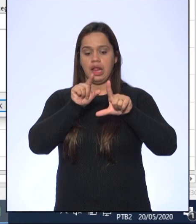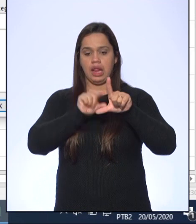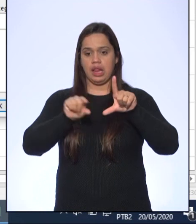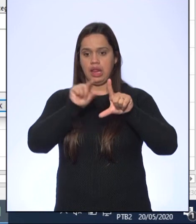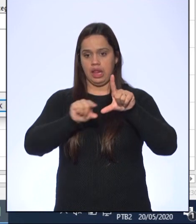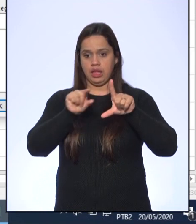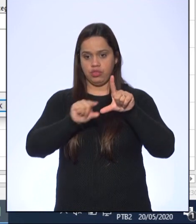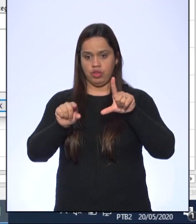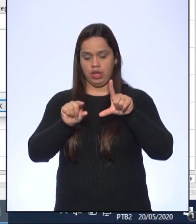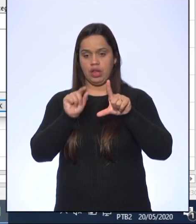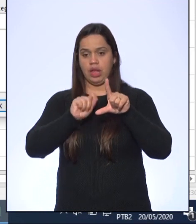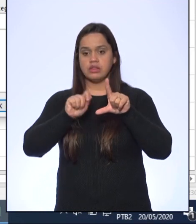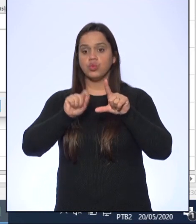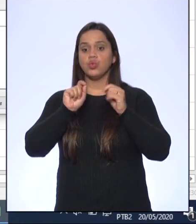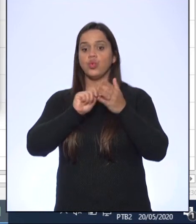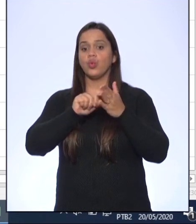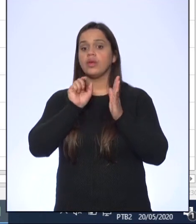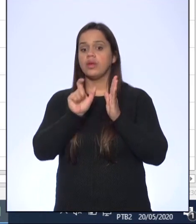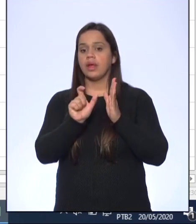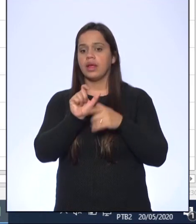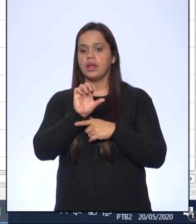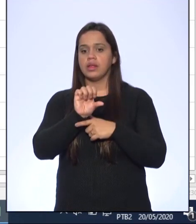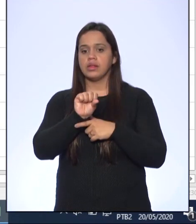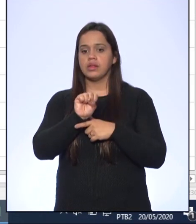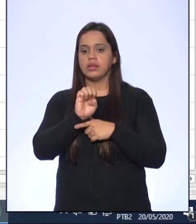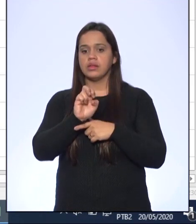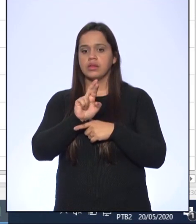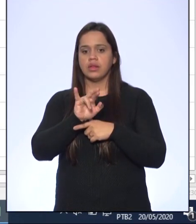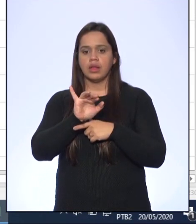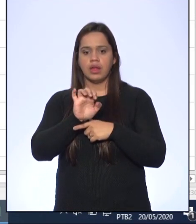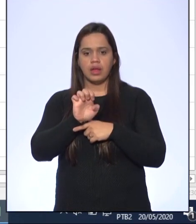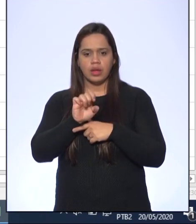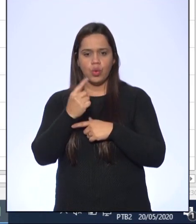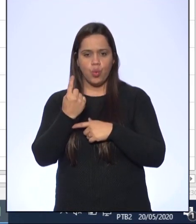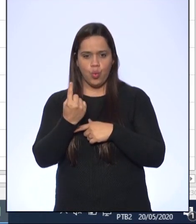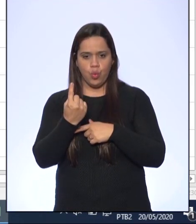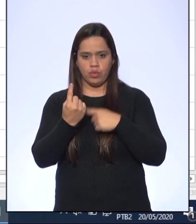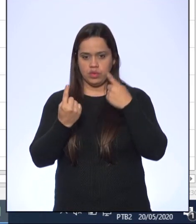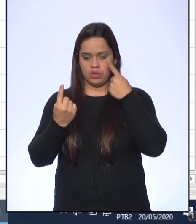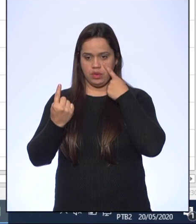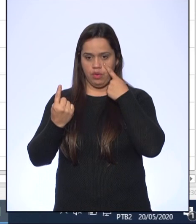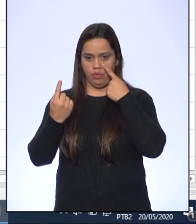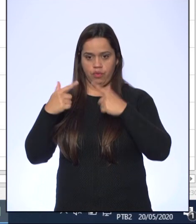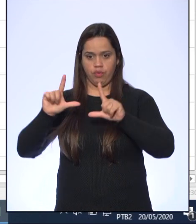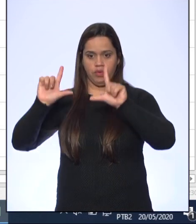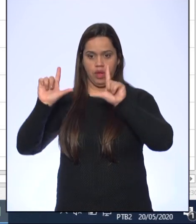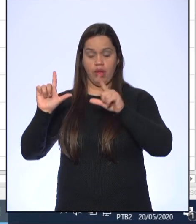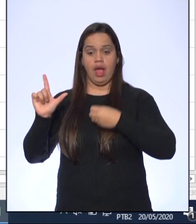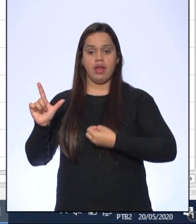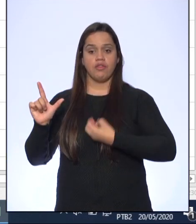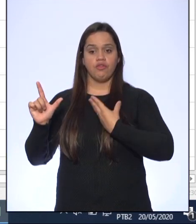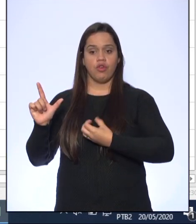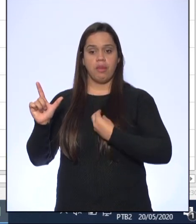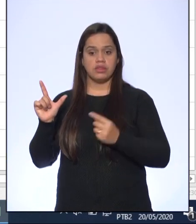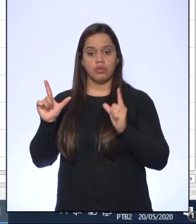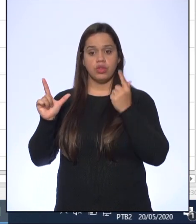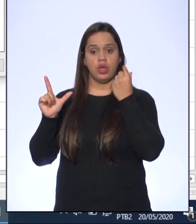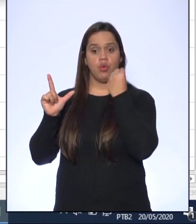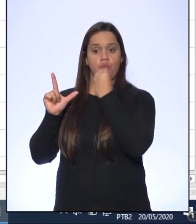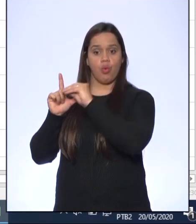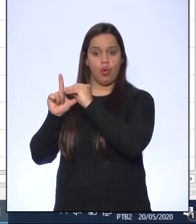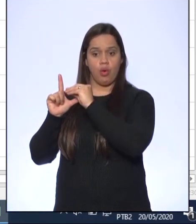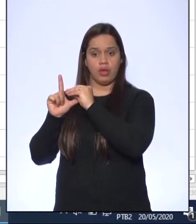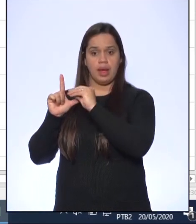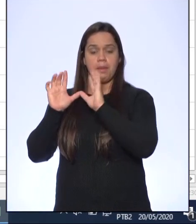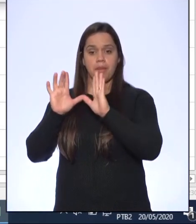escrito série 1. Essa série 1 aqui, ó, que vocês estão olhando, são os meus dados que eu coloquei. Só que o gráfico